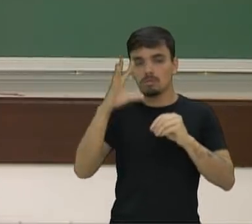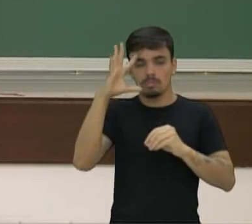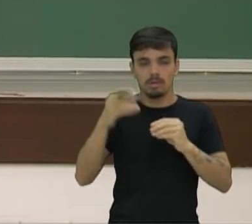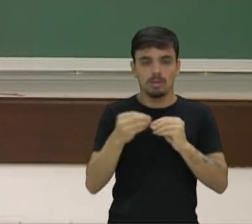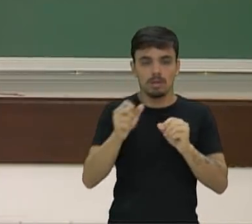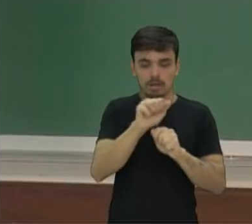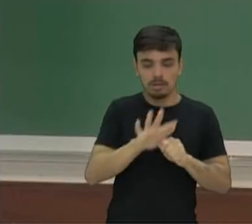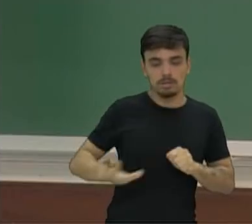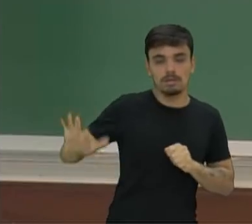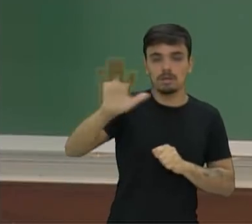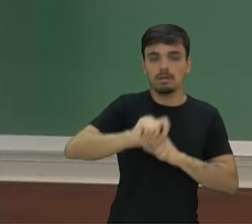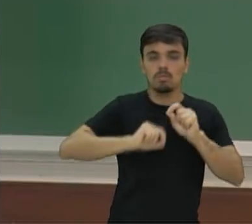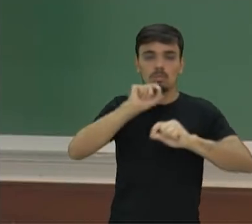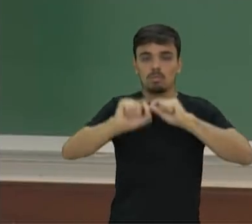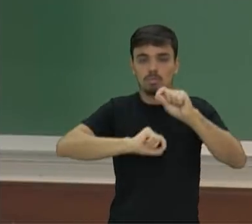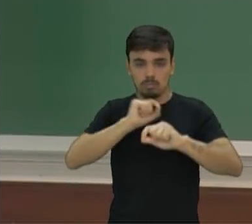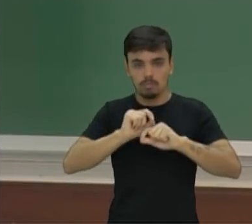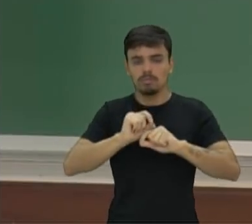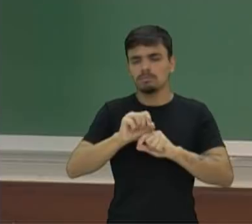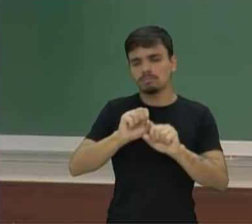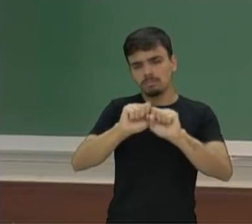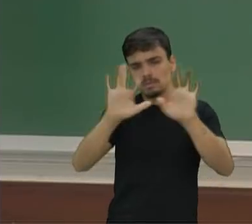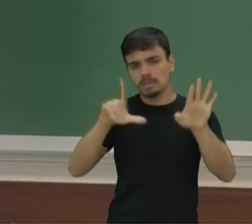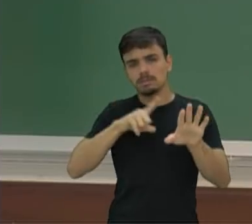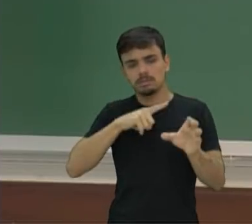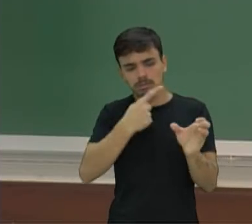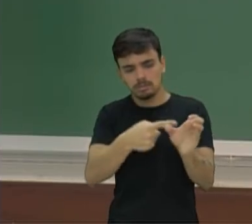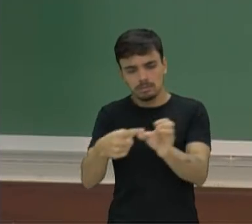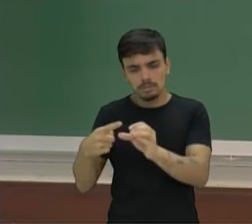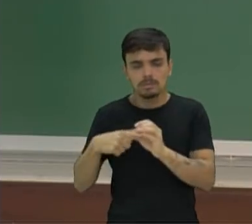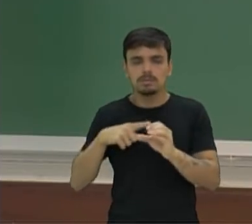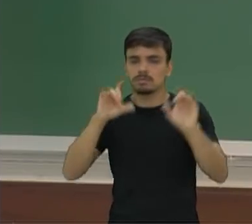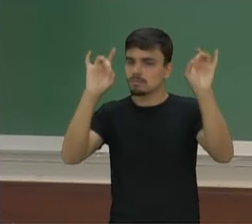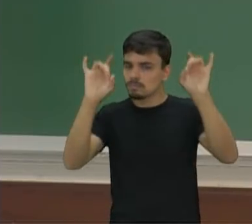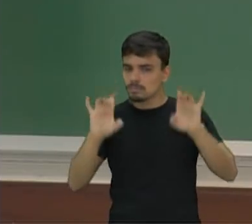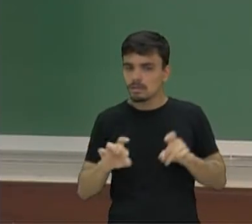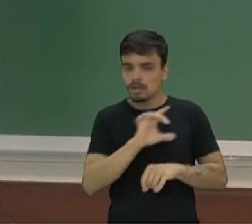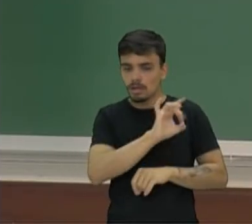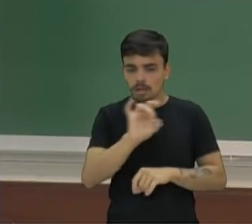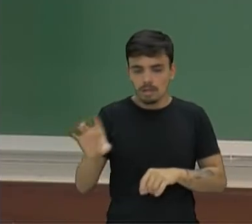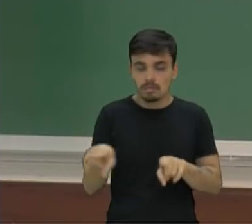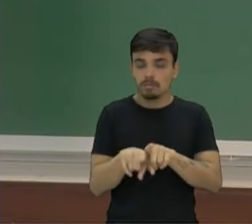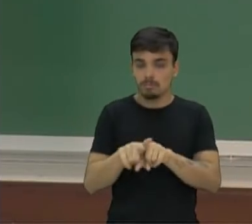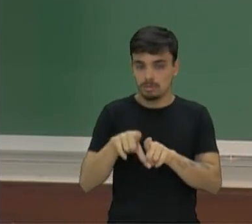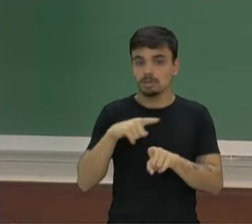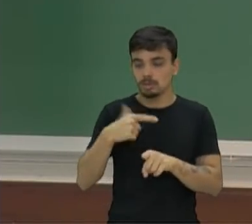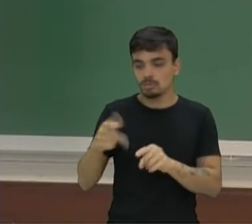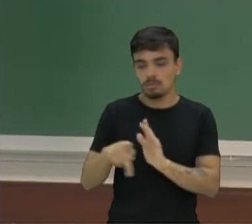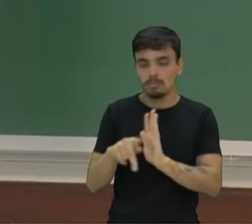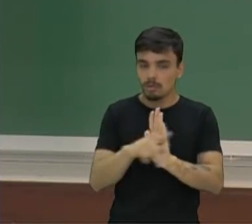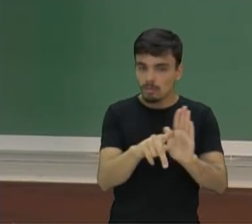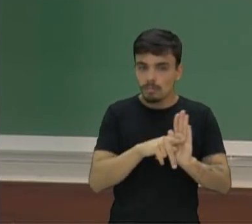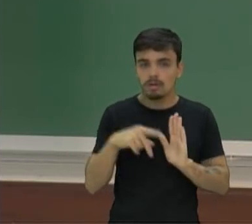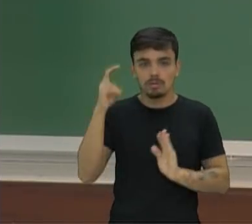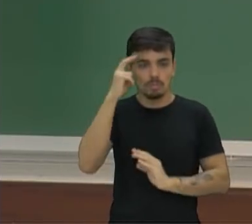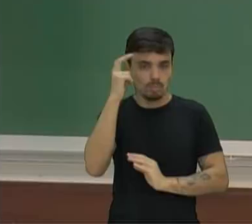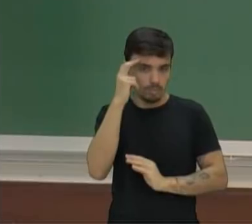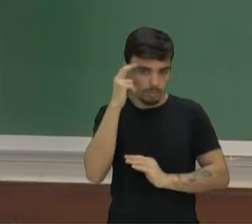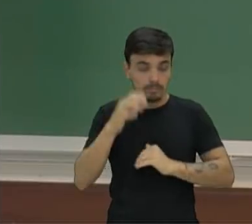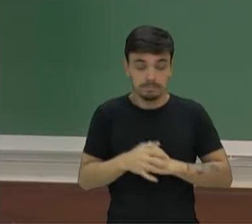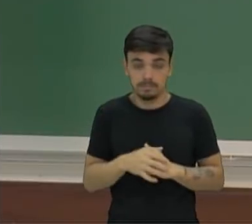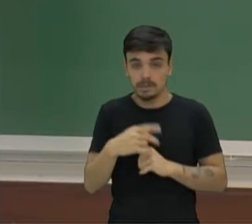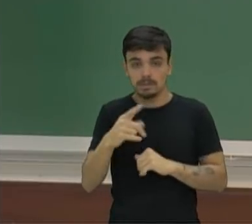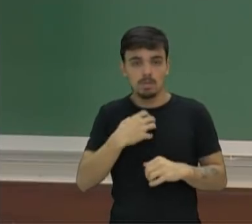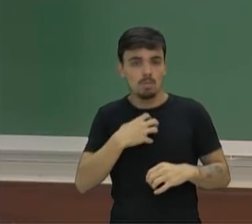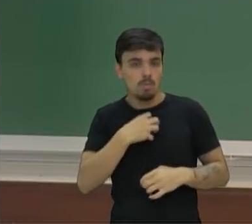maneira geral, claro que as cidades tinham as suas especificidades, né? Cada cidade tinha também a sua cultura, o